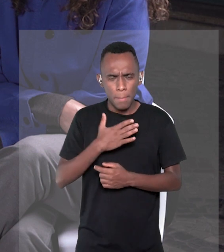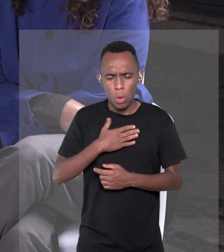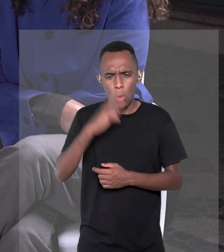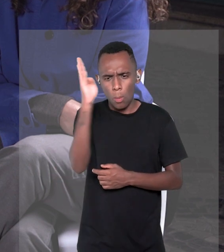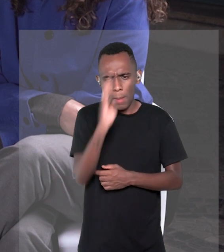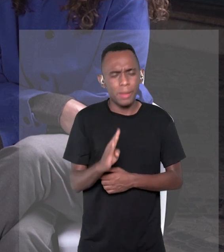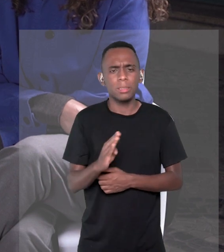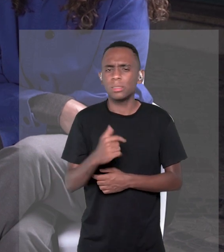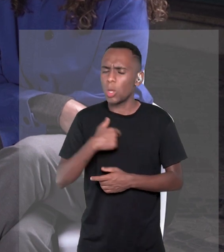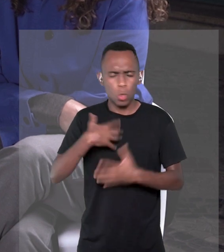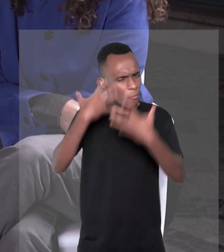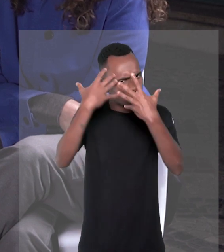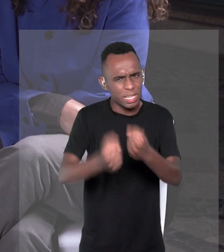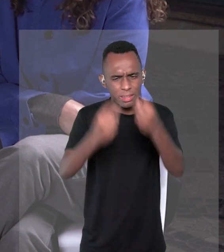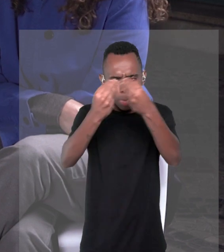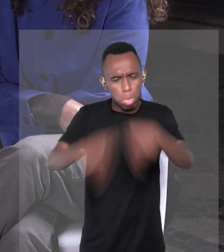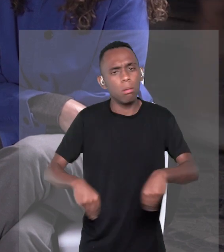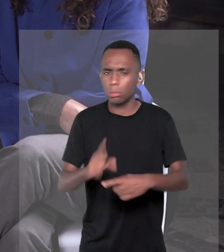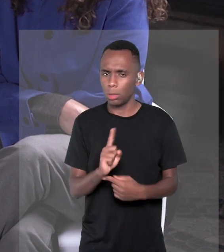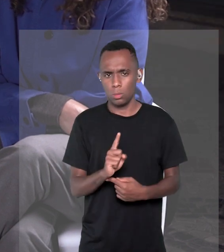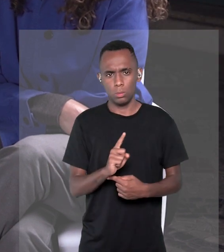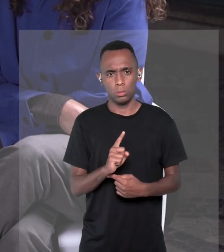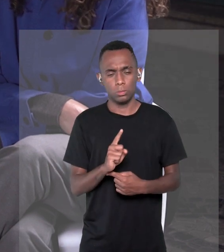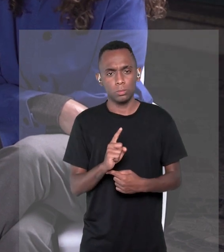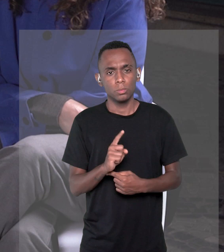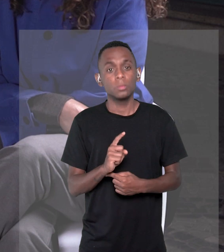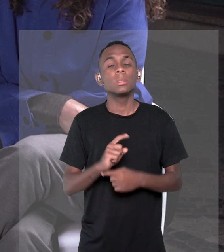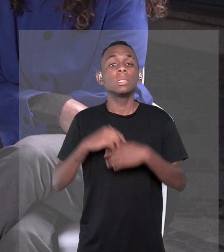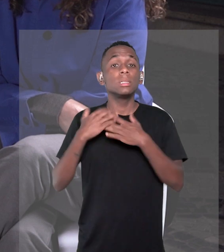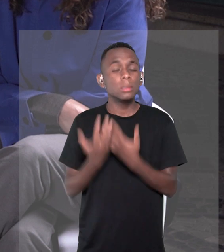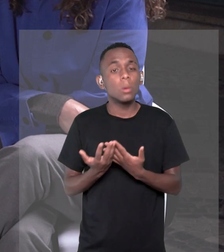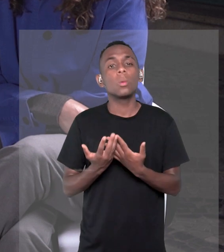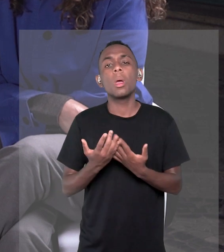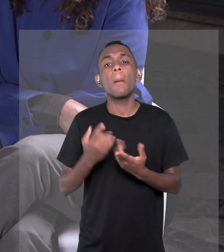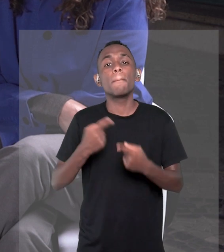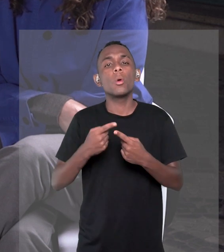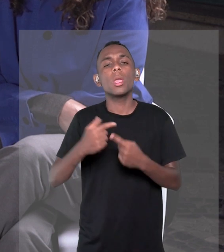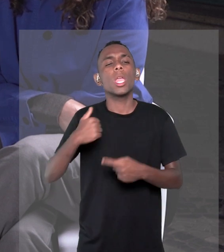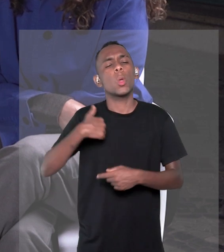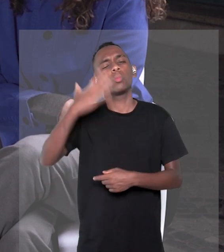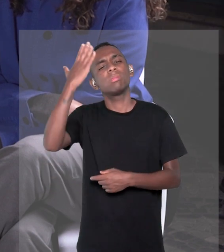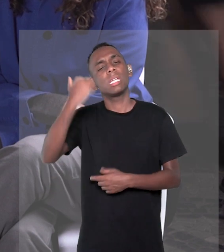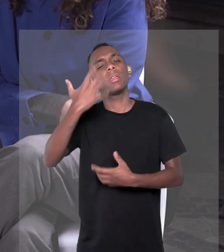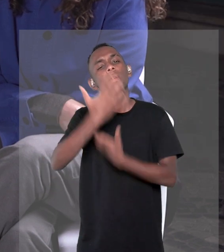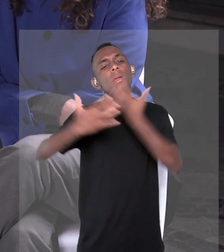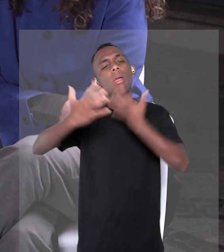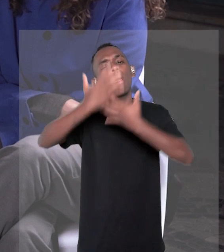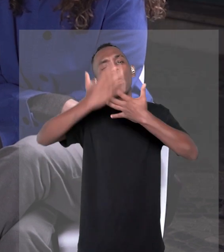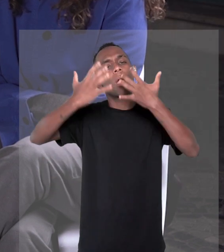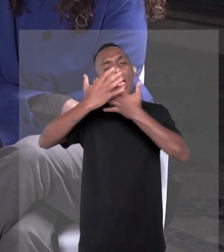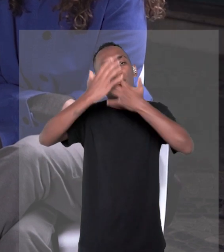estragar o meu país, né? Nós não vamos deixar. E eu não vou deixar porque eu sei